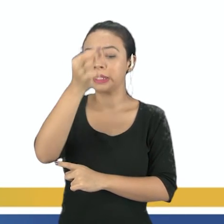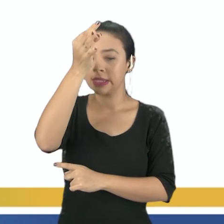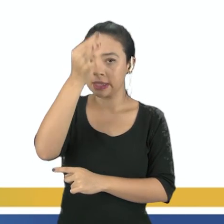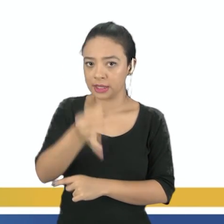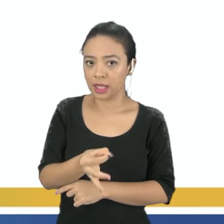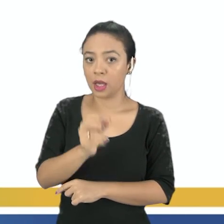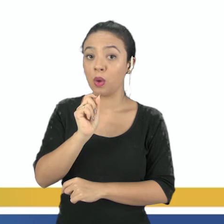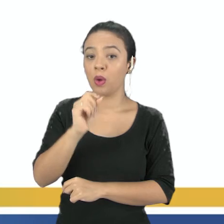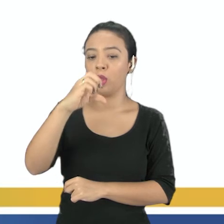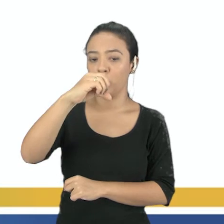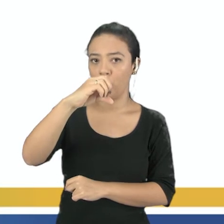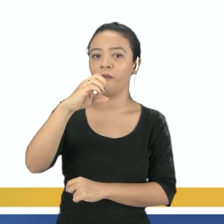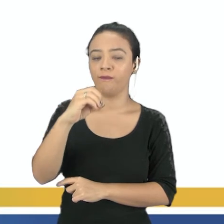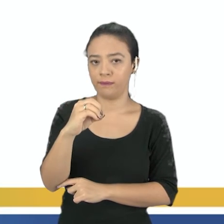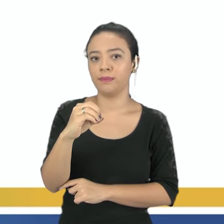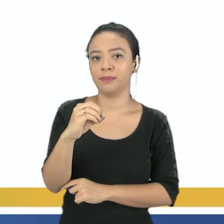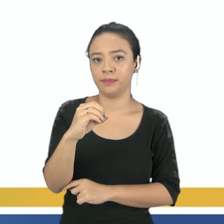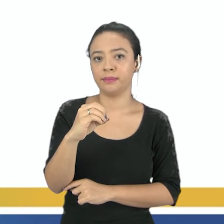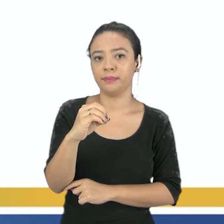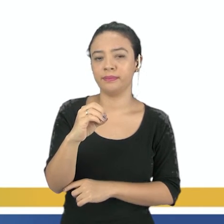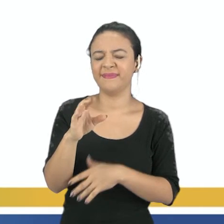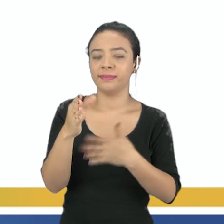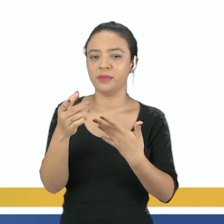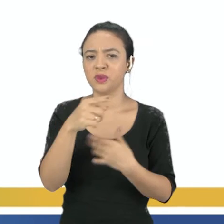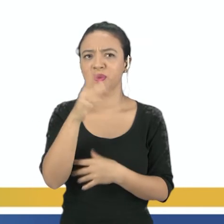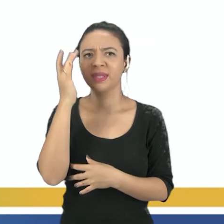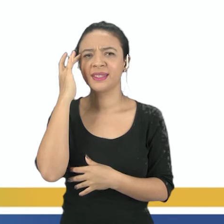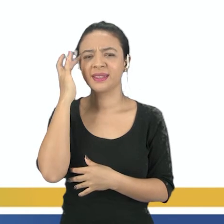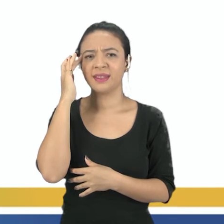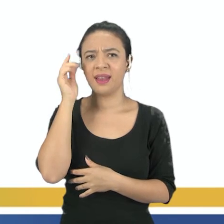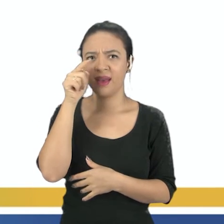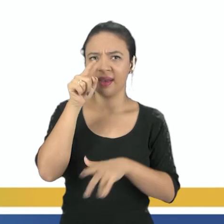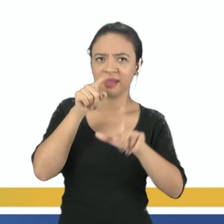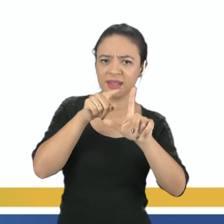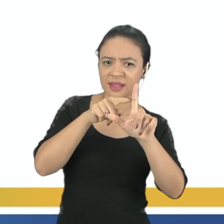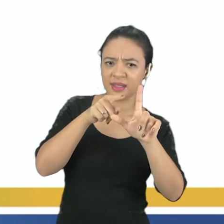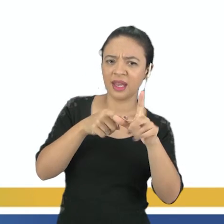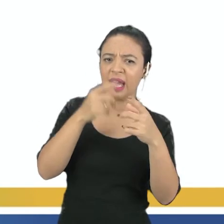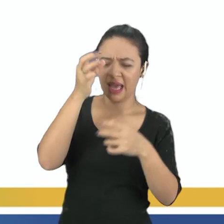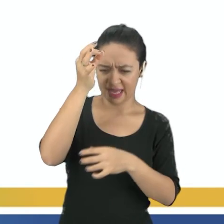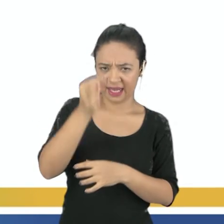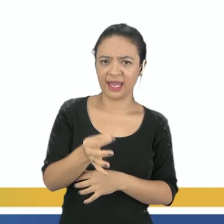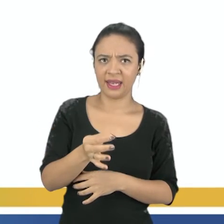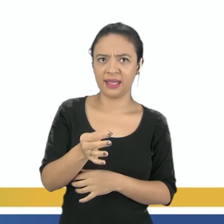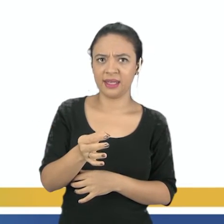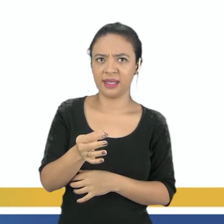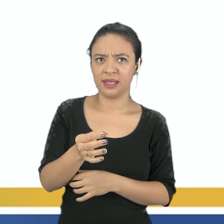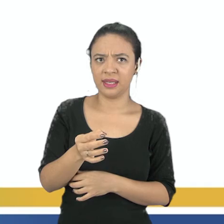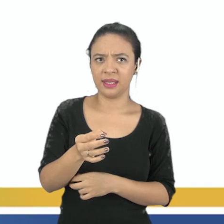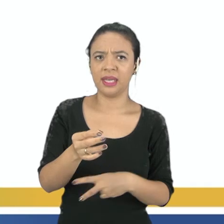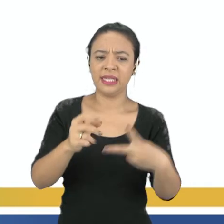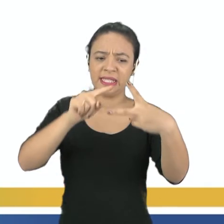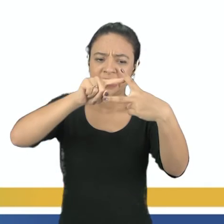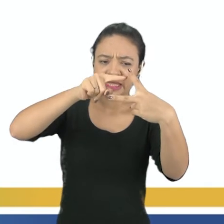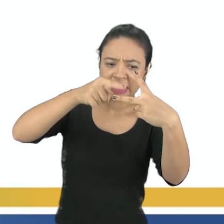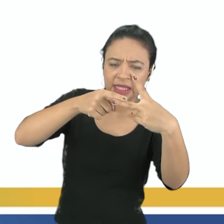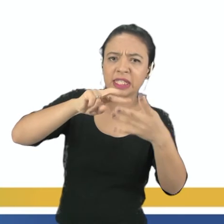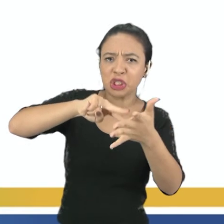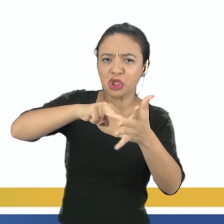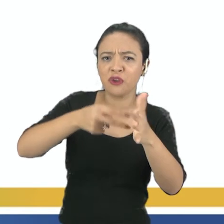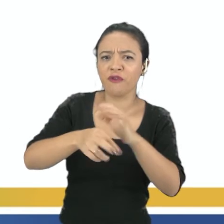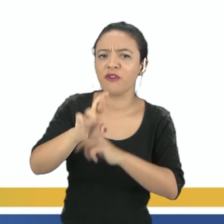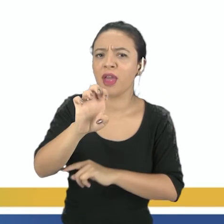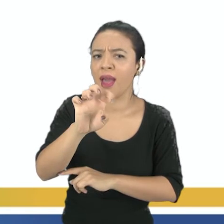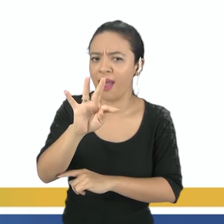exatamente 90 graus né vocês acham que esse ângulo aí está retinho a textura dele dica um ângulo